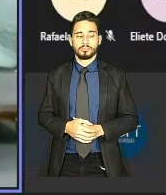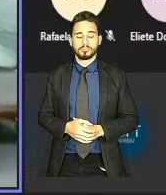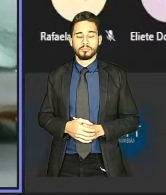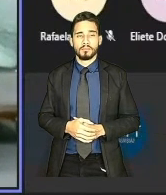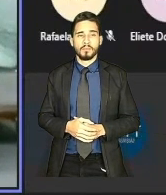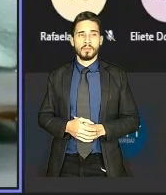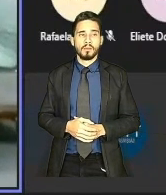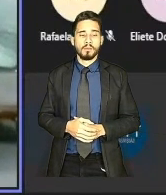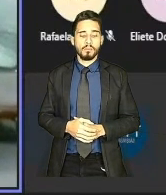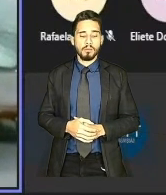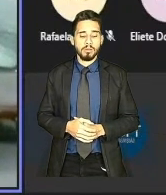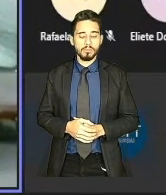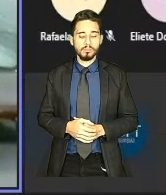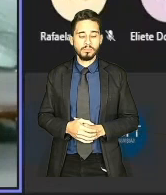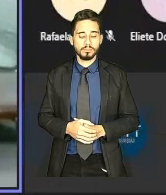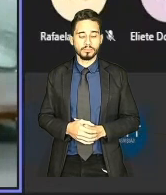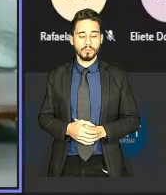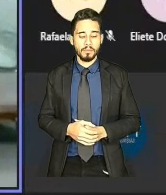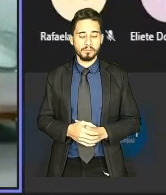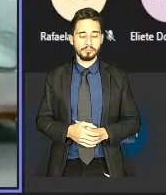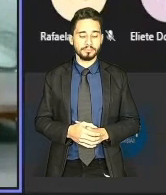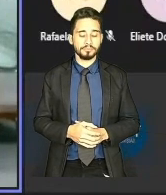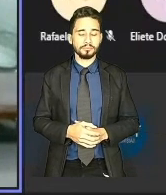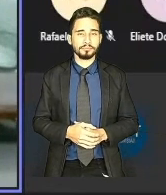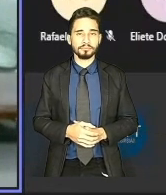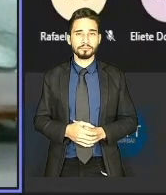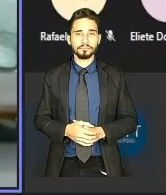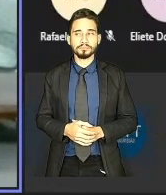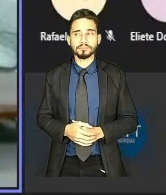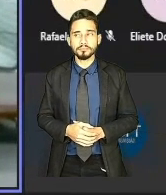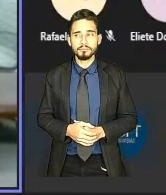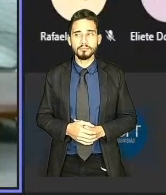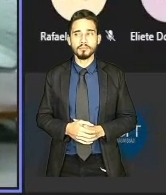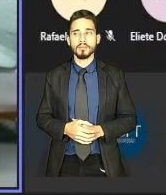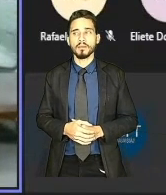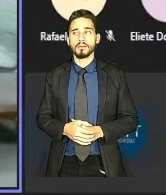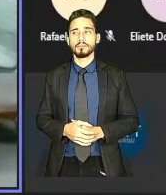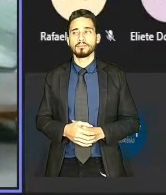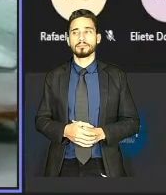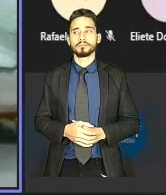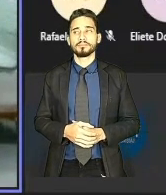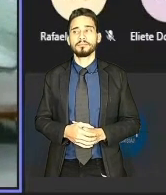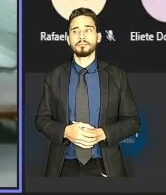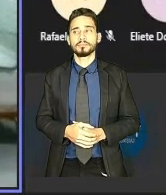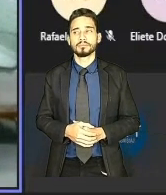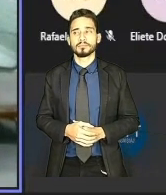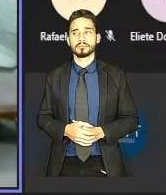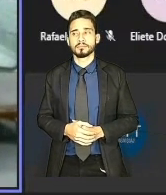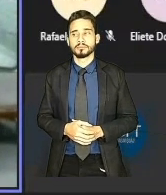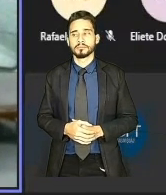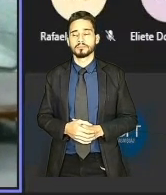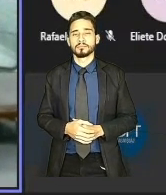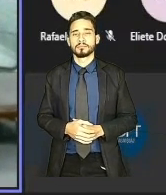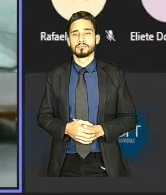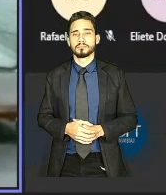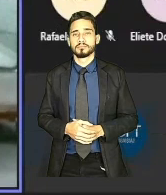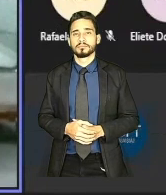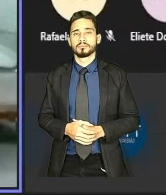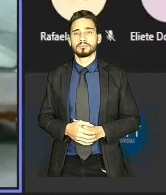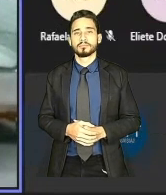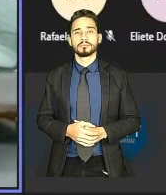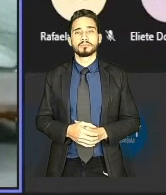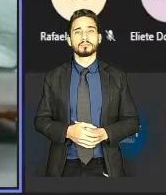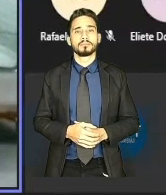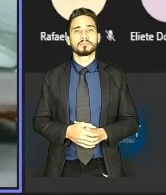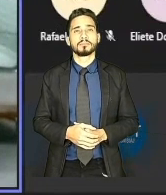Processo 72, 13, 44, 5. O que é? Porque não vai nada.